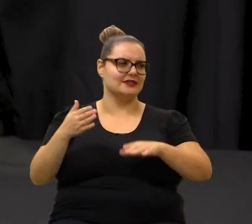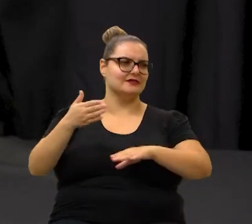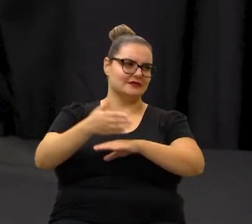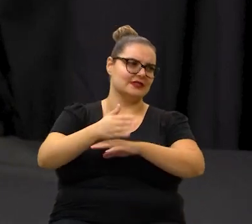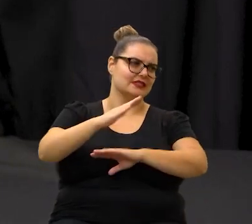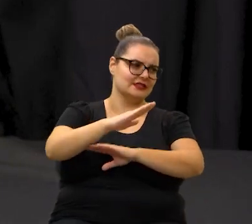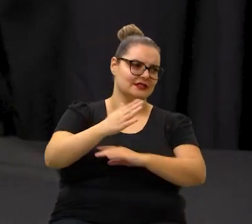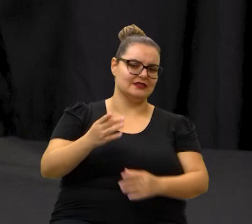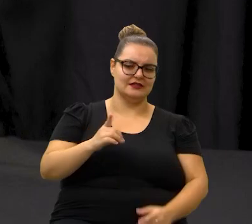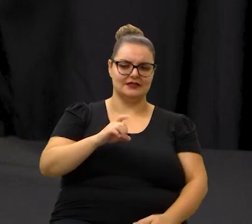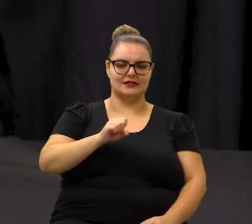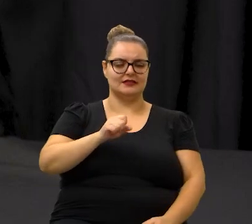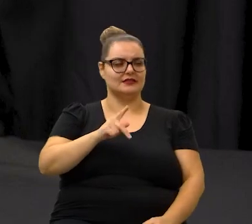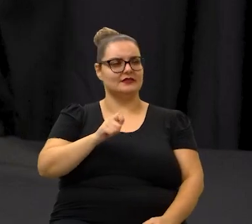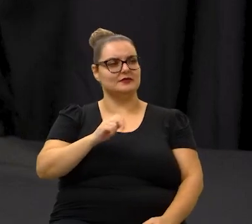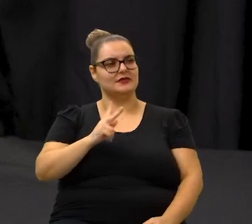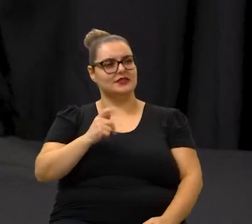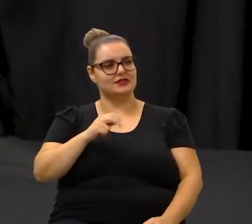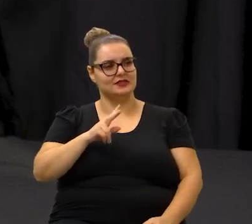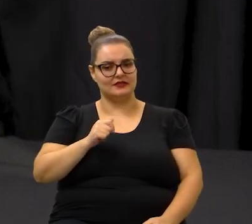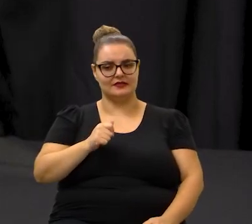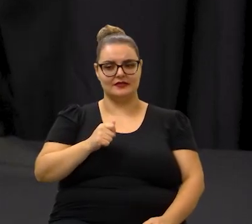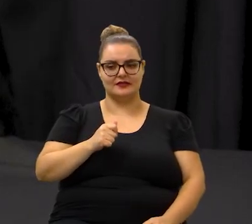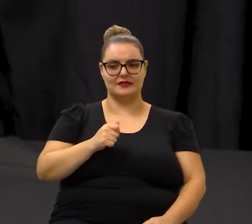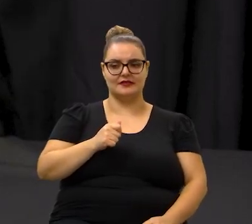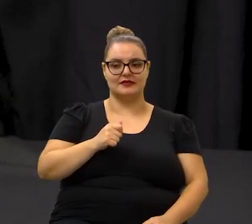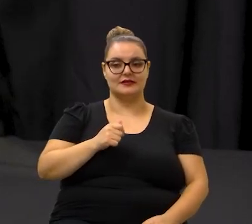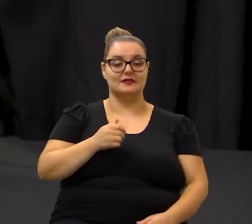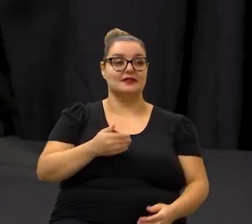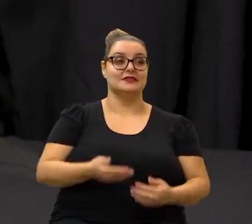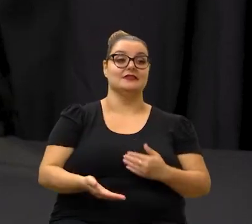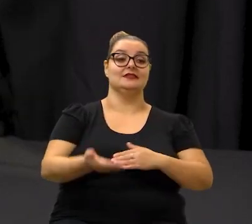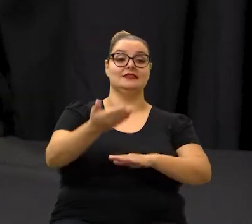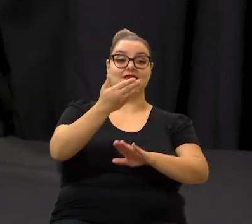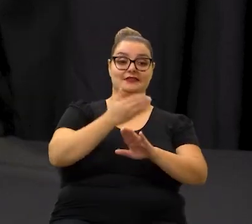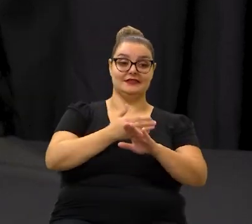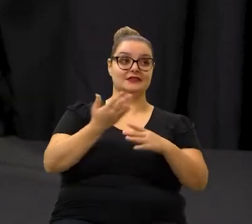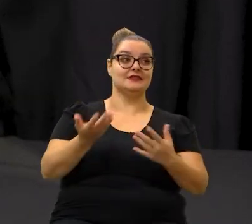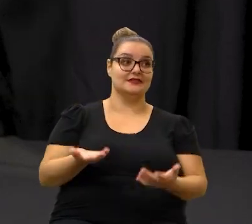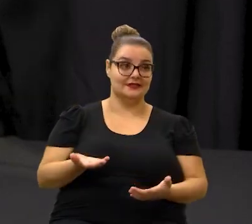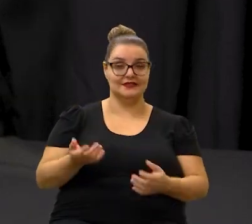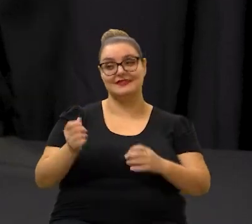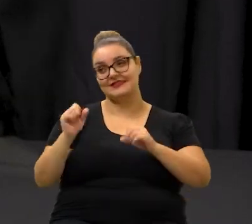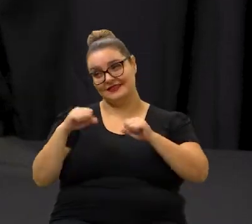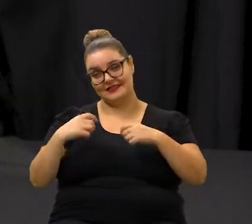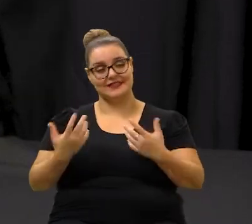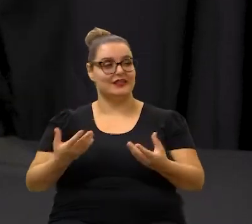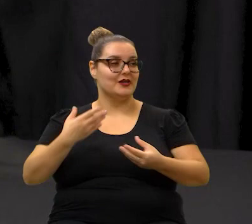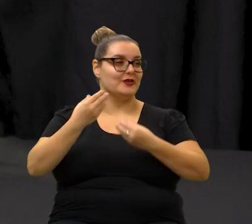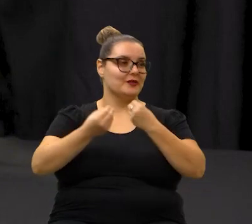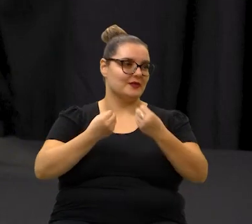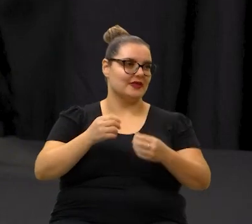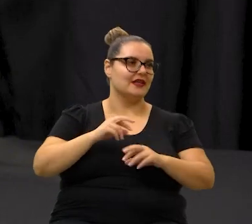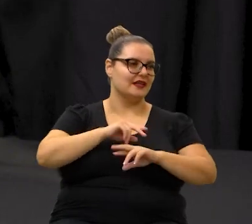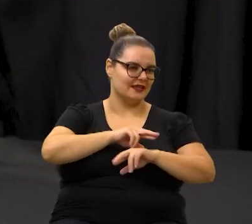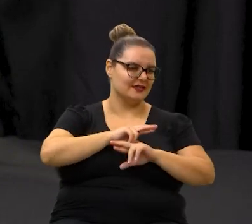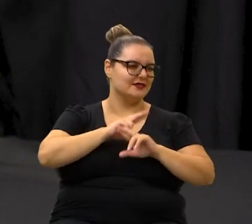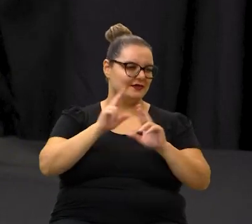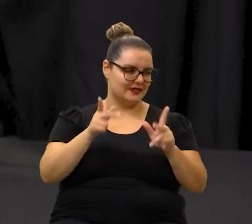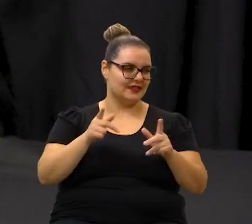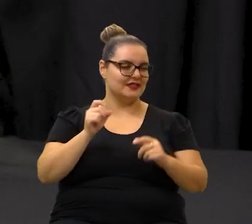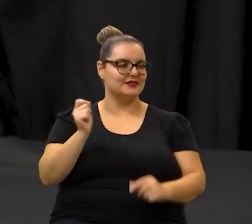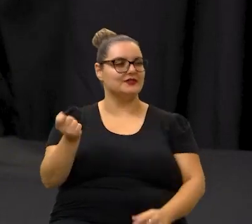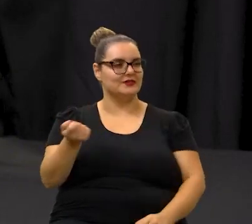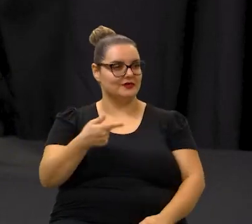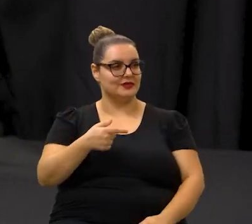na Câmara e eu des despachava só que agora você tá do lado de lá né Do Lado de Cá digamos assim como que foi era muito diferente